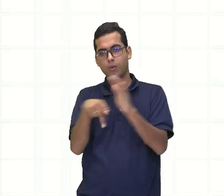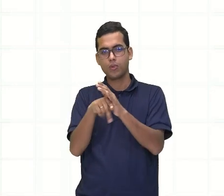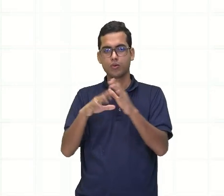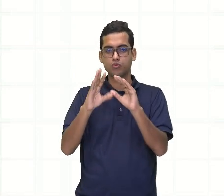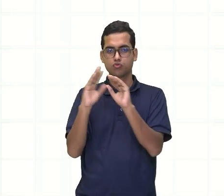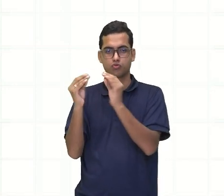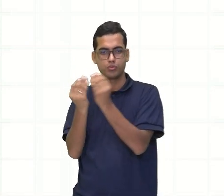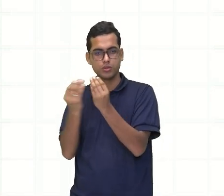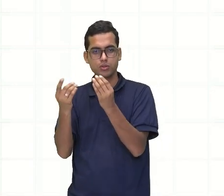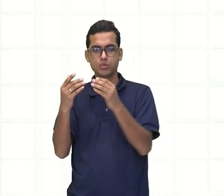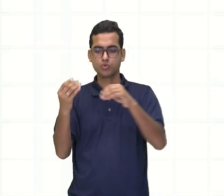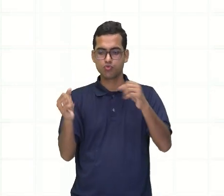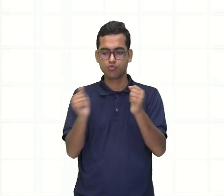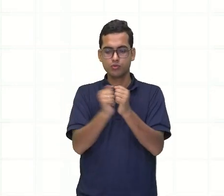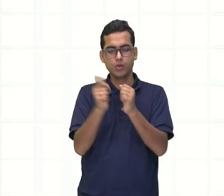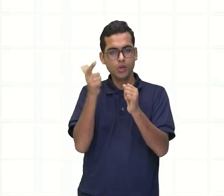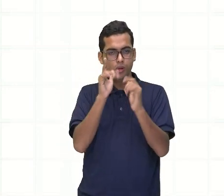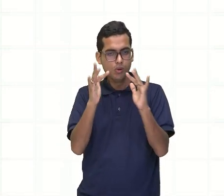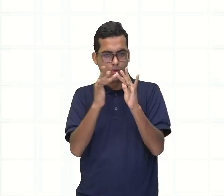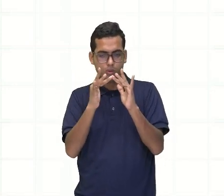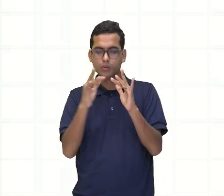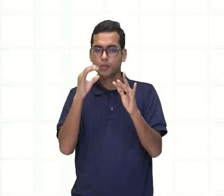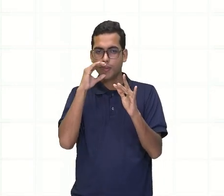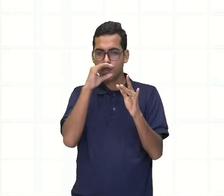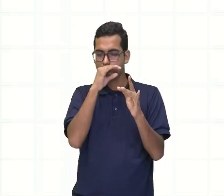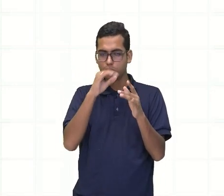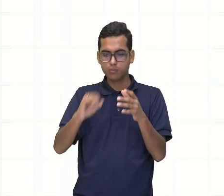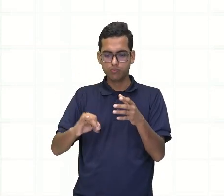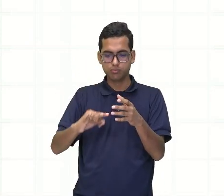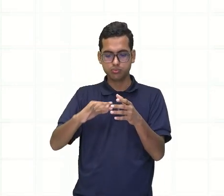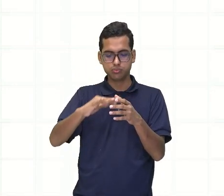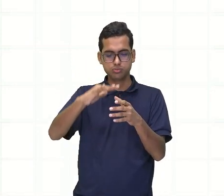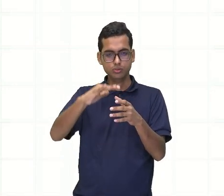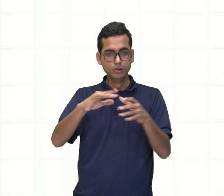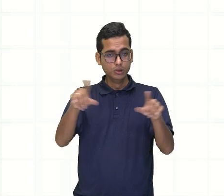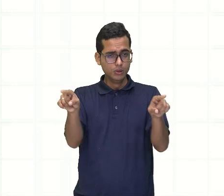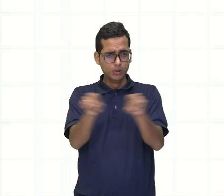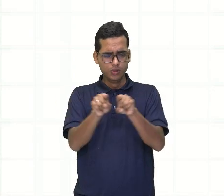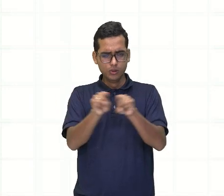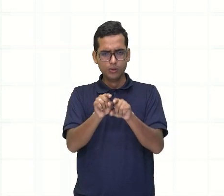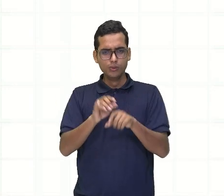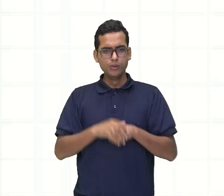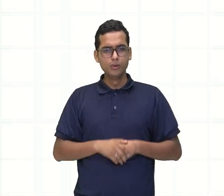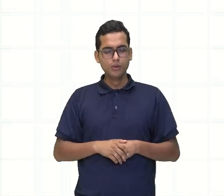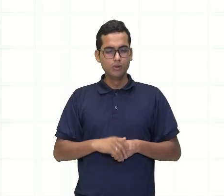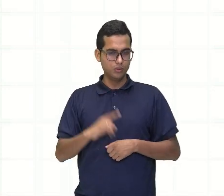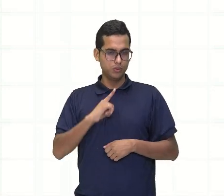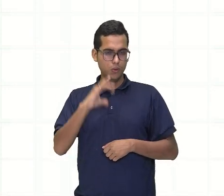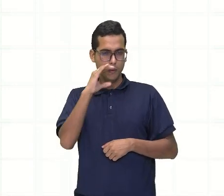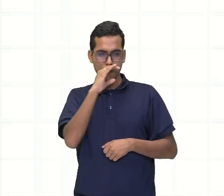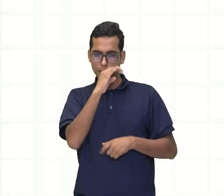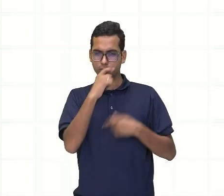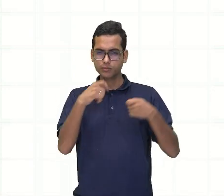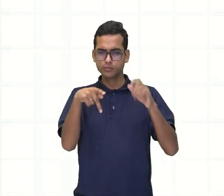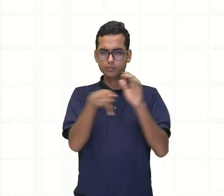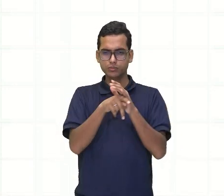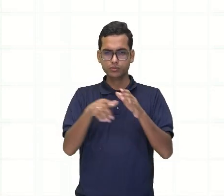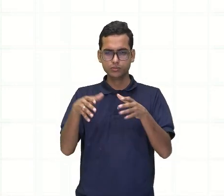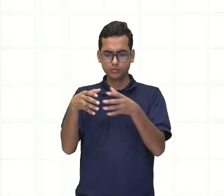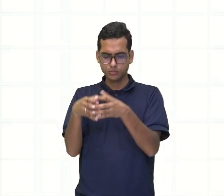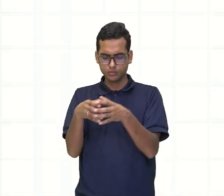E para o calor existir, tinha que haver transferência. E o